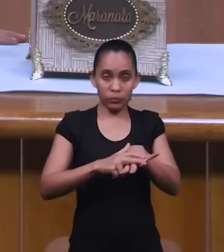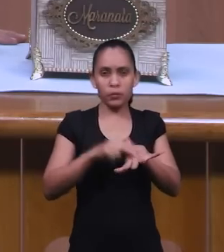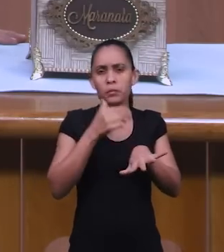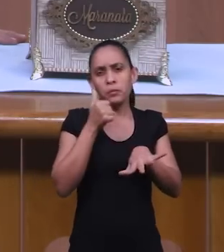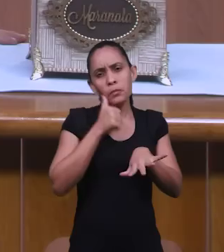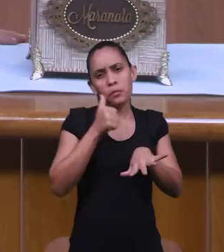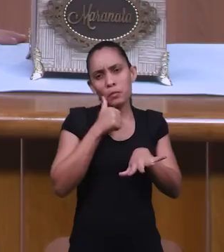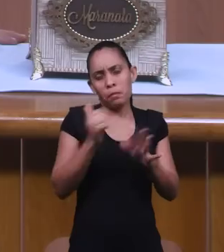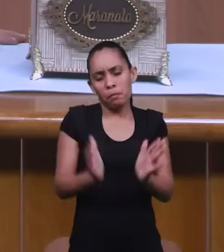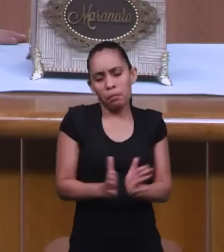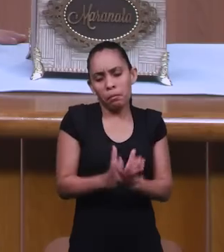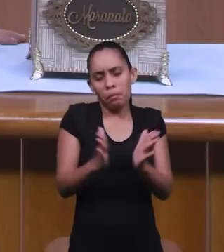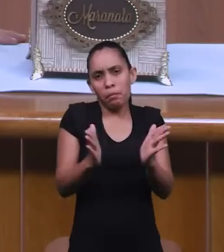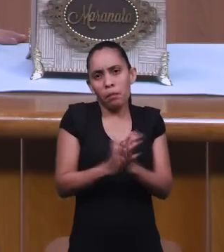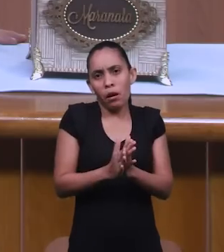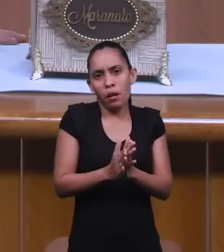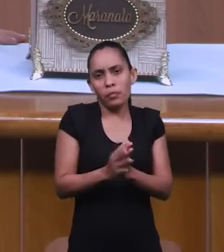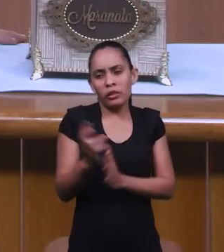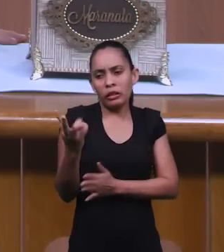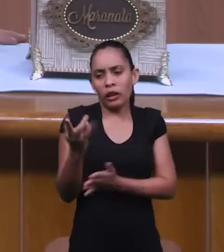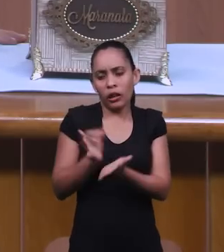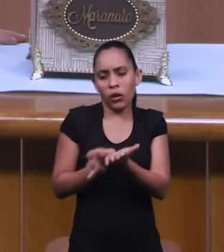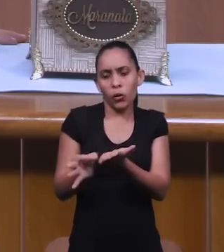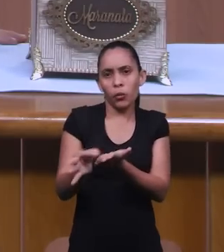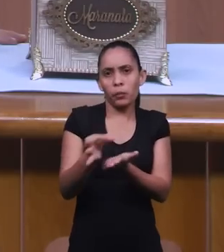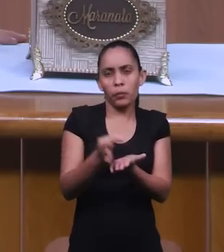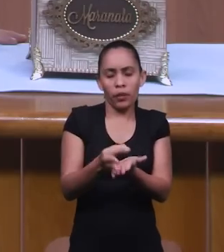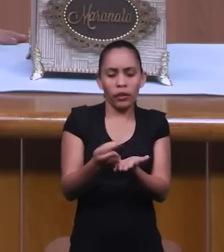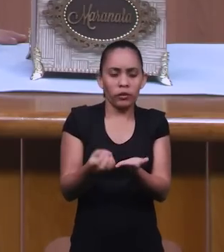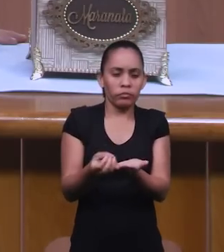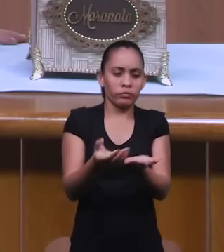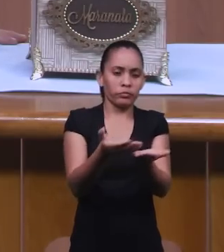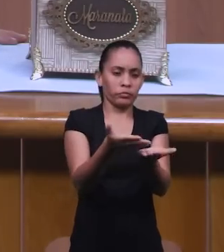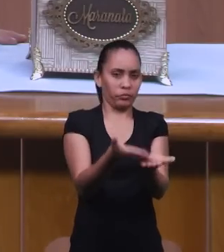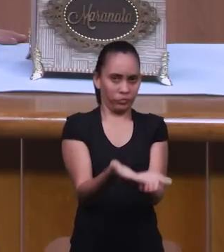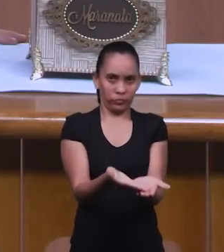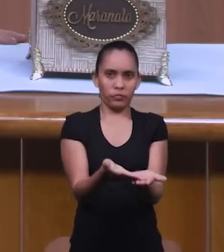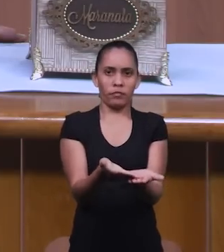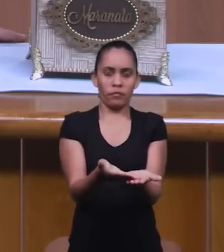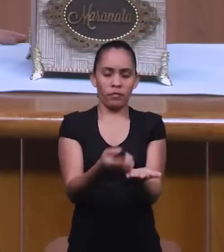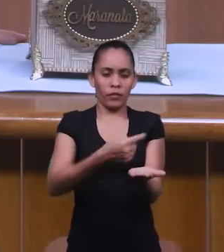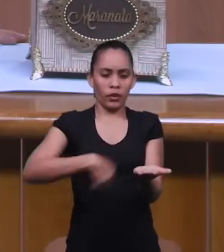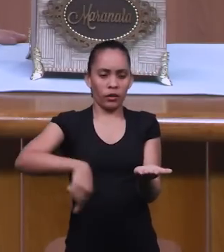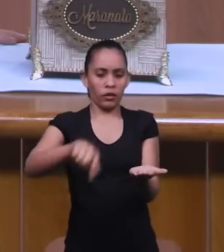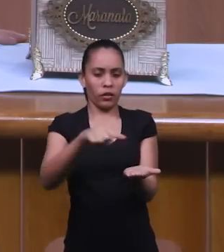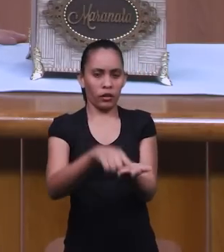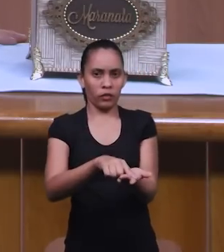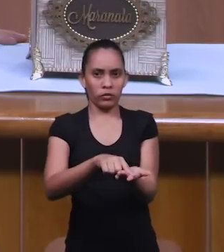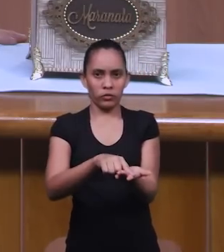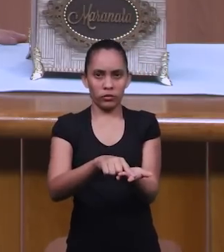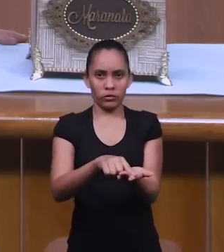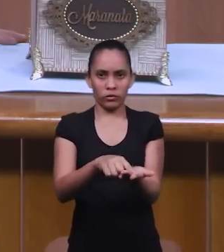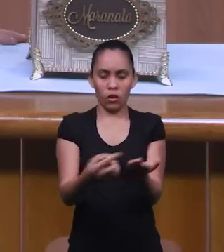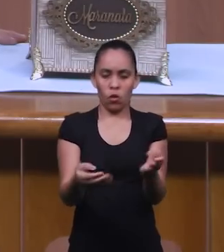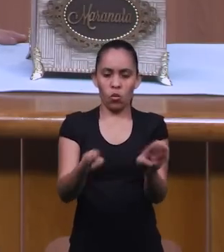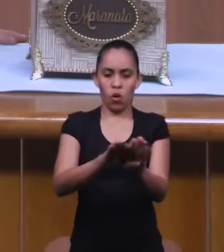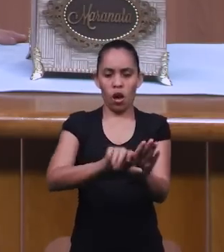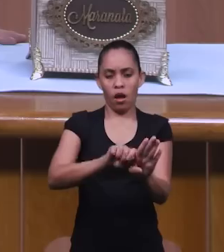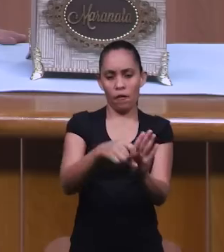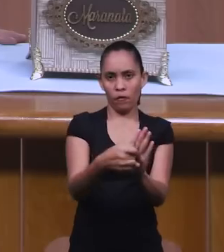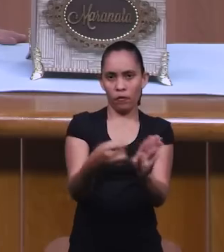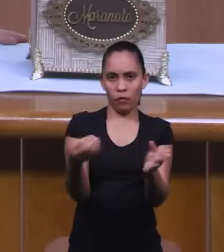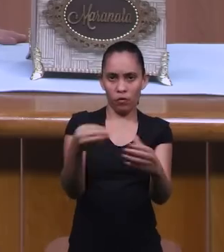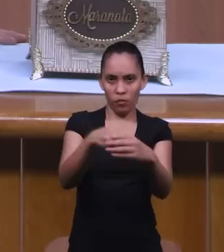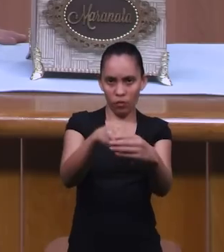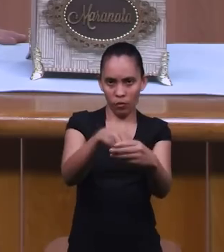os ricos colocavam na urna, no gasofilácio ou no cofre das ofertas aquilo que sobejava. E